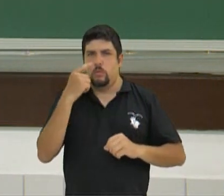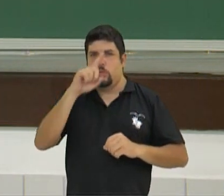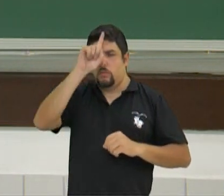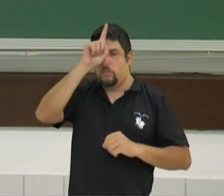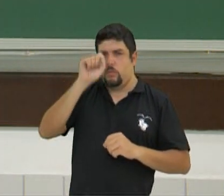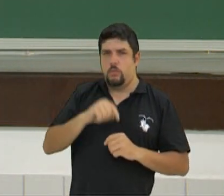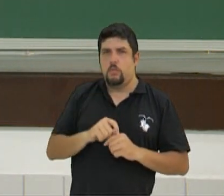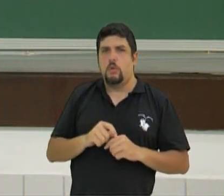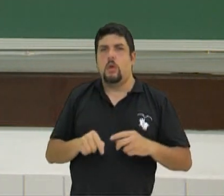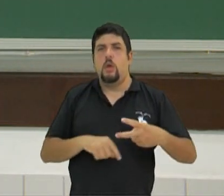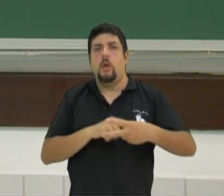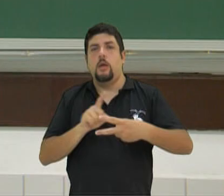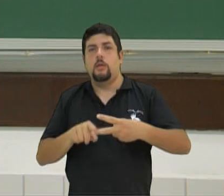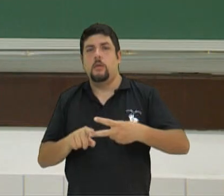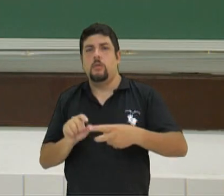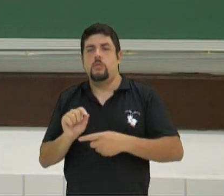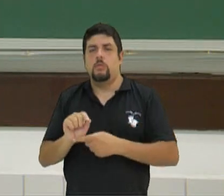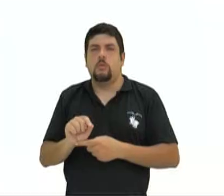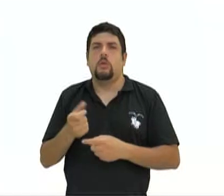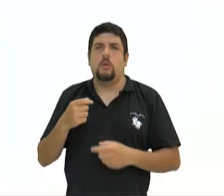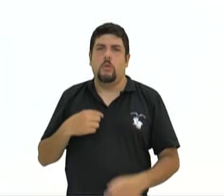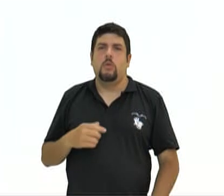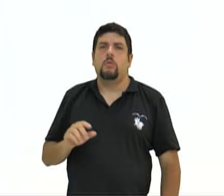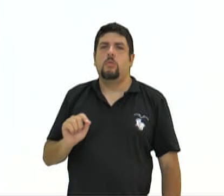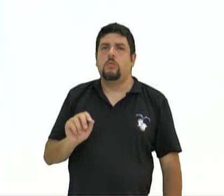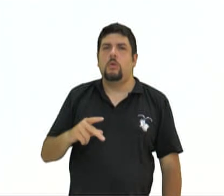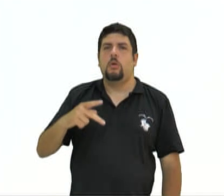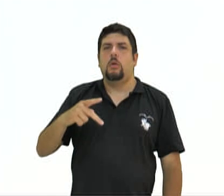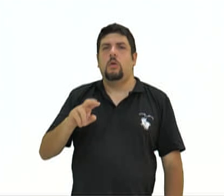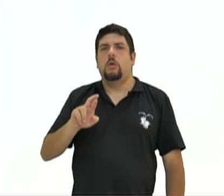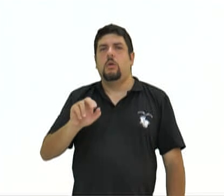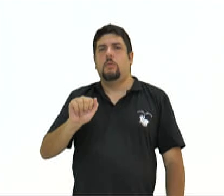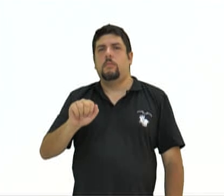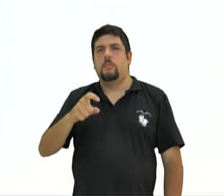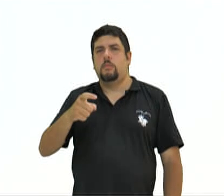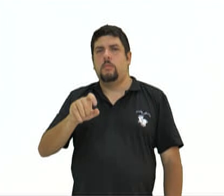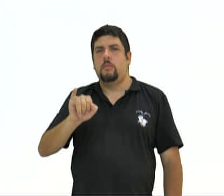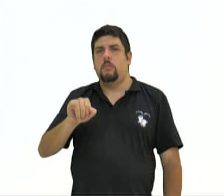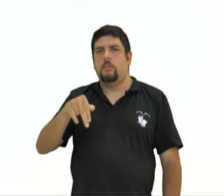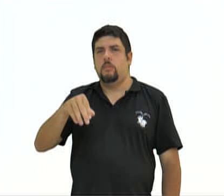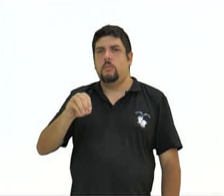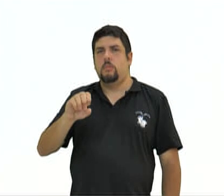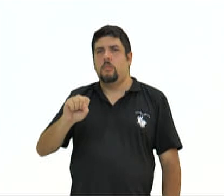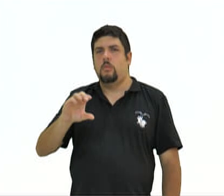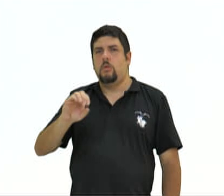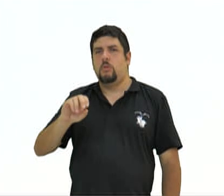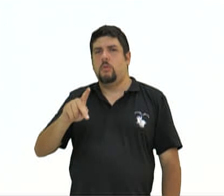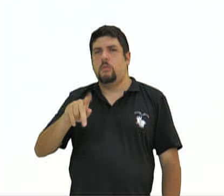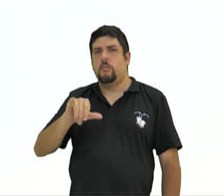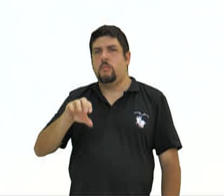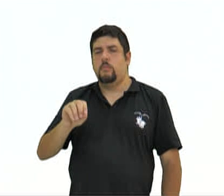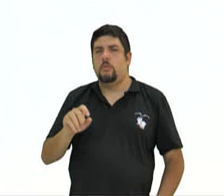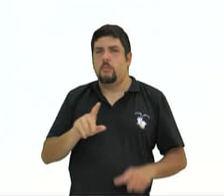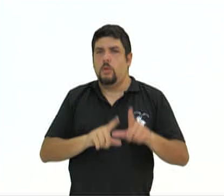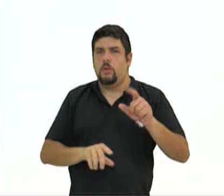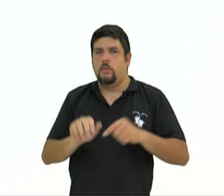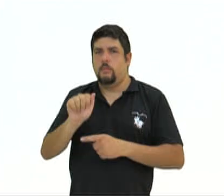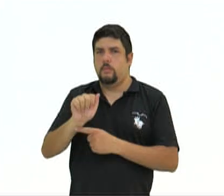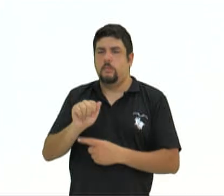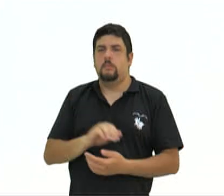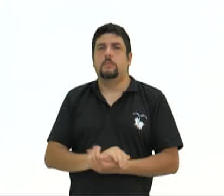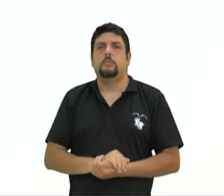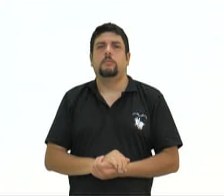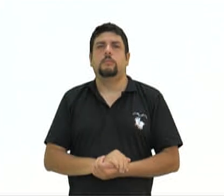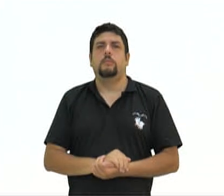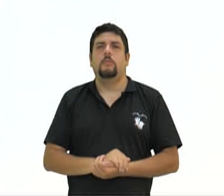kinetoscópio. E a segunda, não tem nem muita dúvida, é o praxinoscópio, né, que a gente já falou aqui hoje, alternativa A correta.